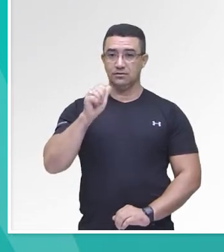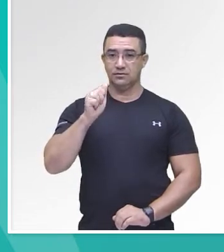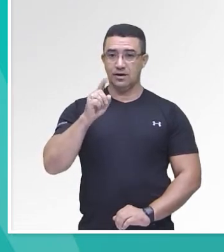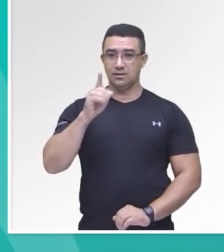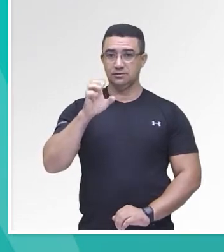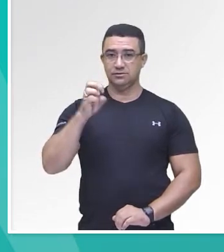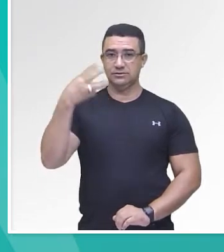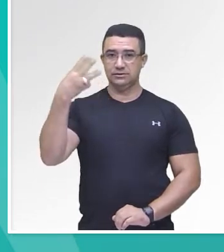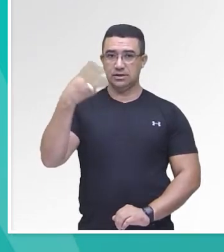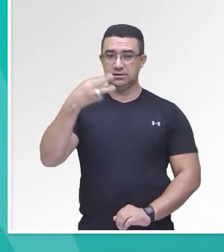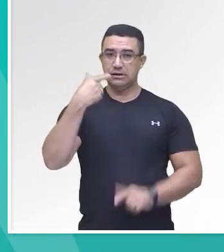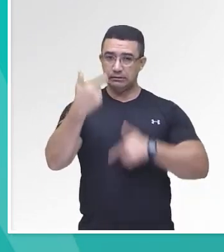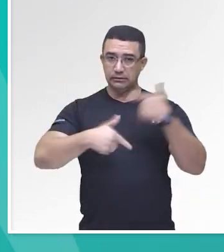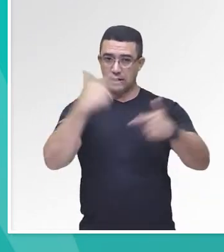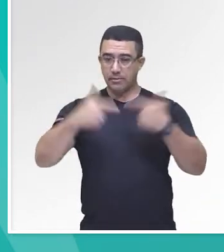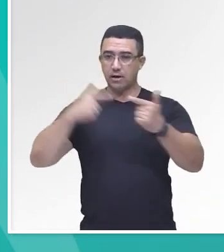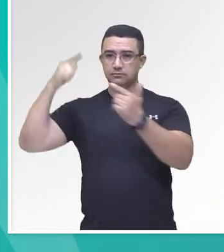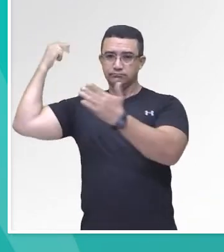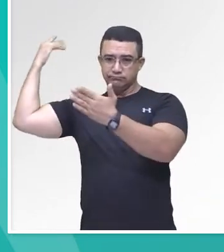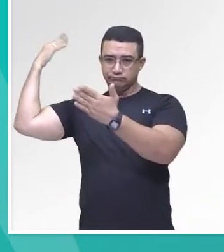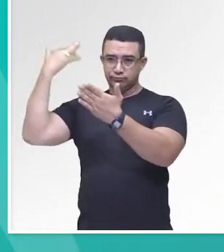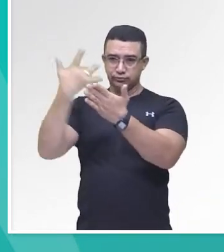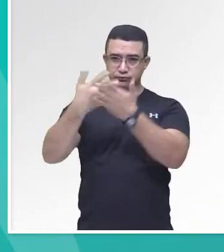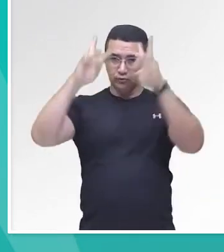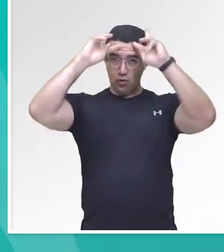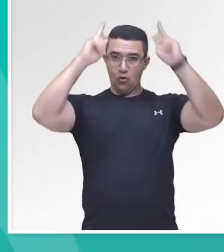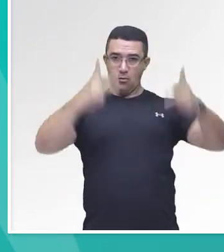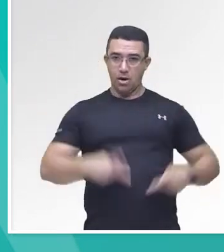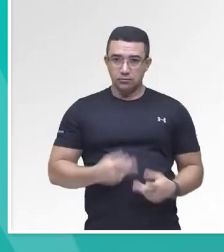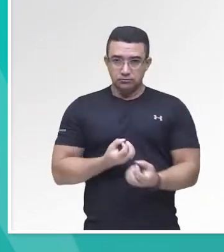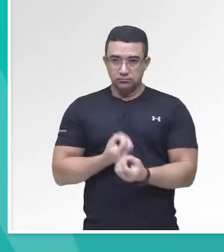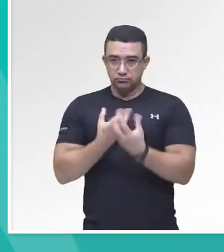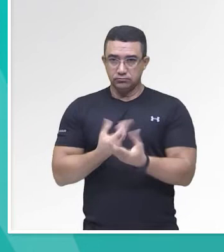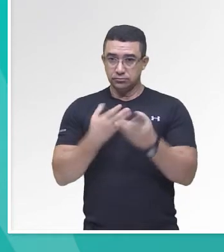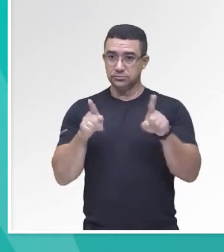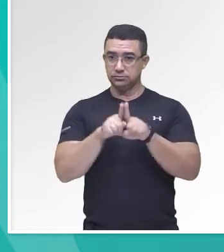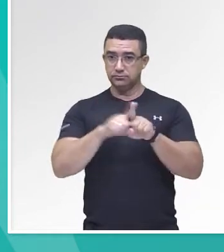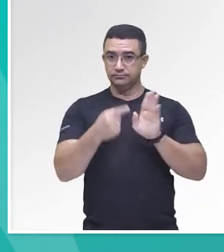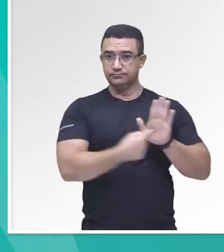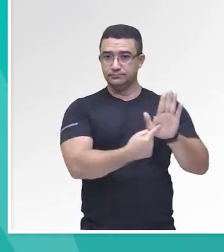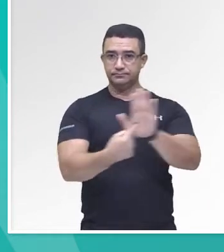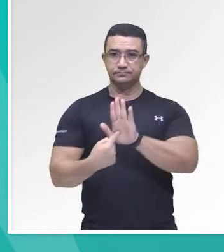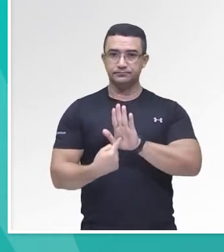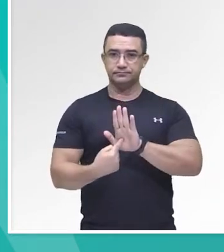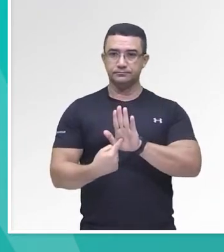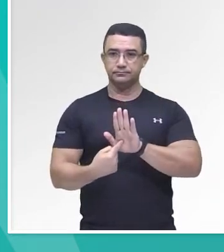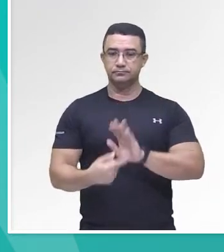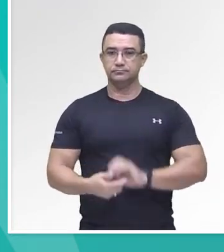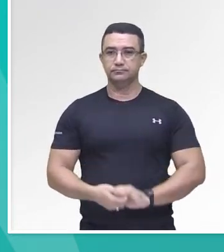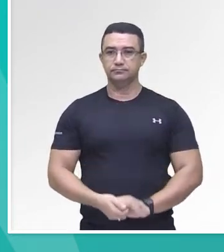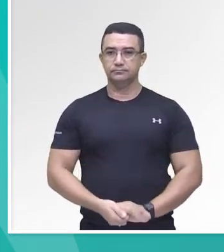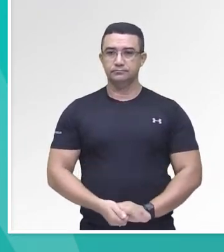Unidade 3. Trabalho. A trajetória humana nas produções e manifestações.